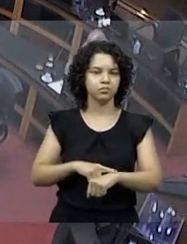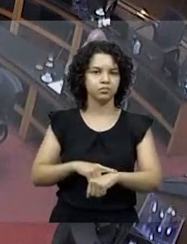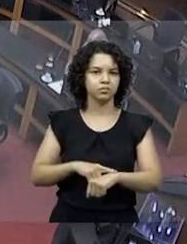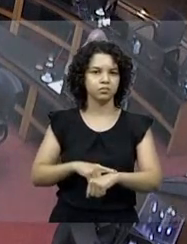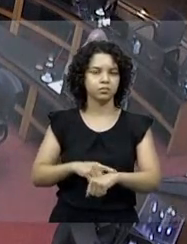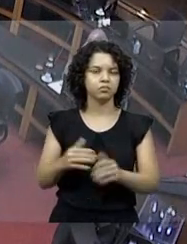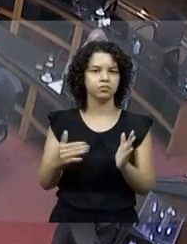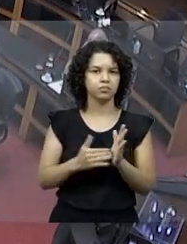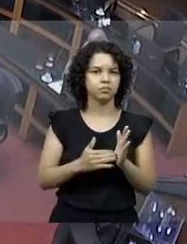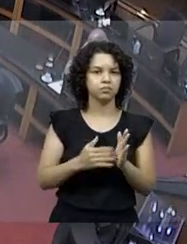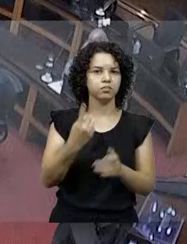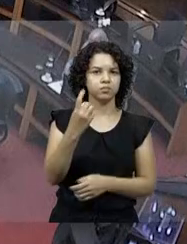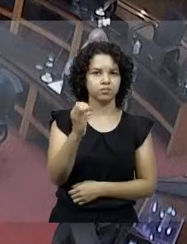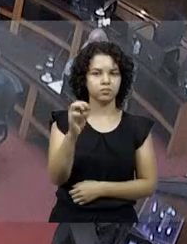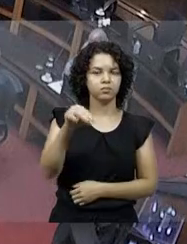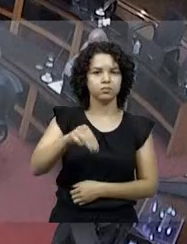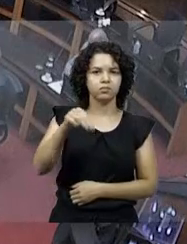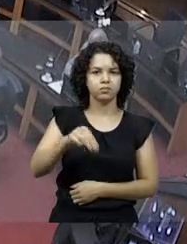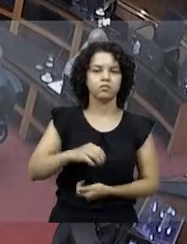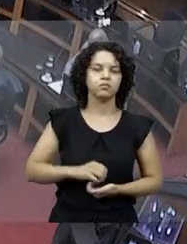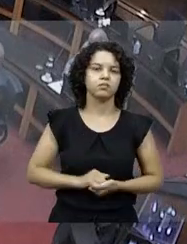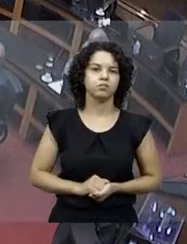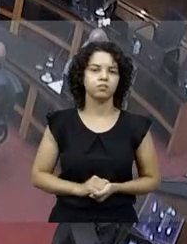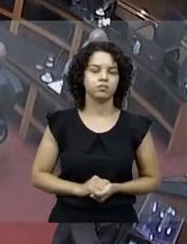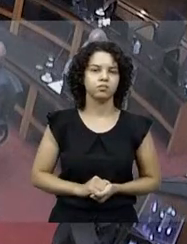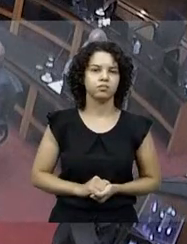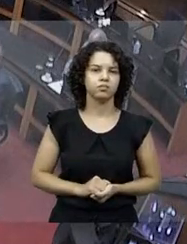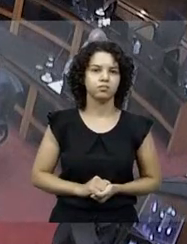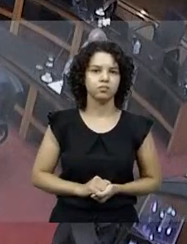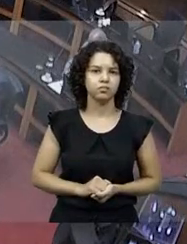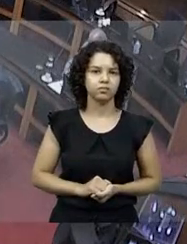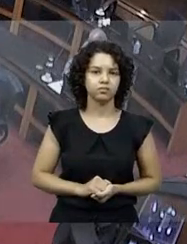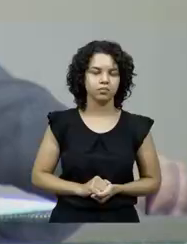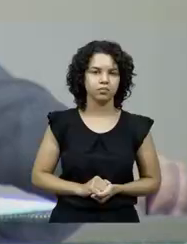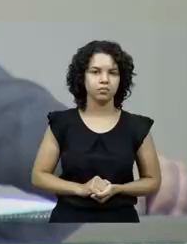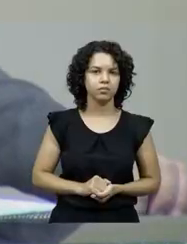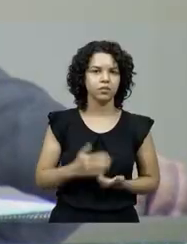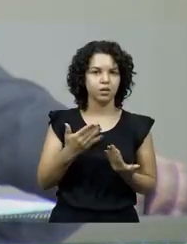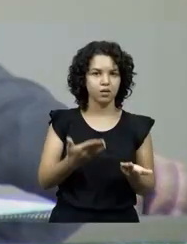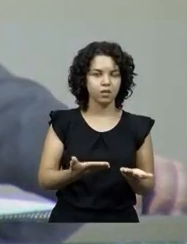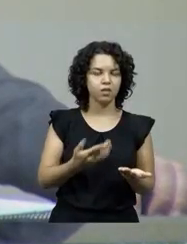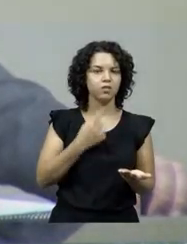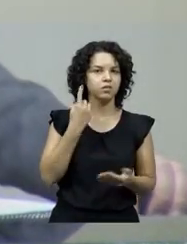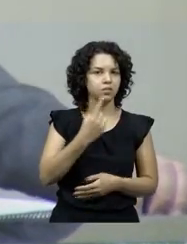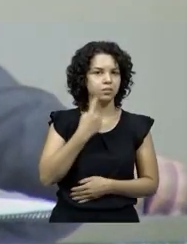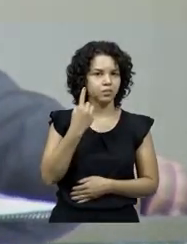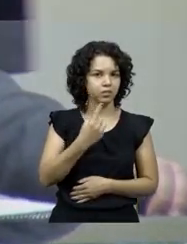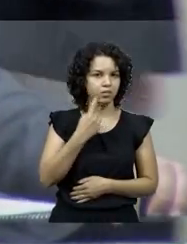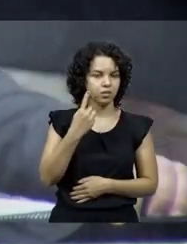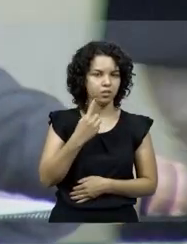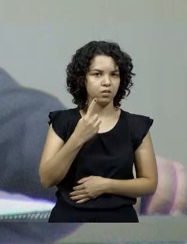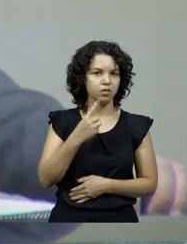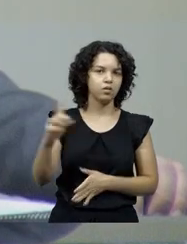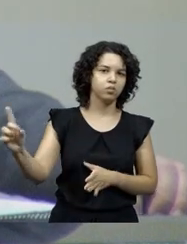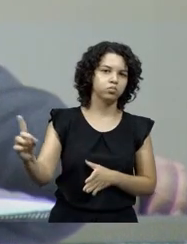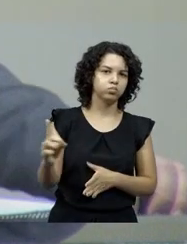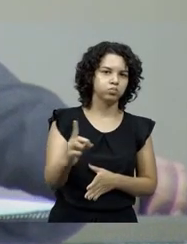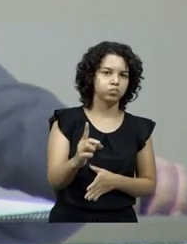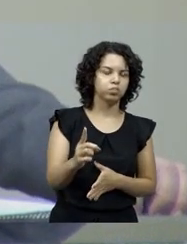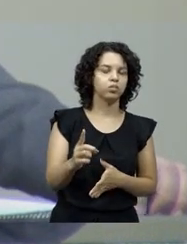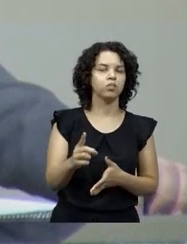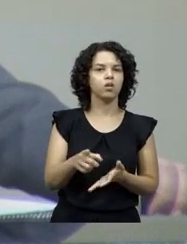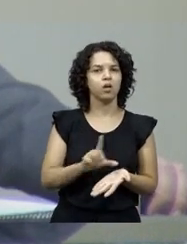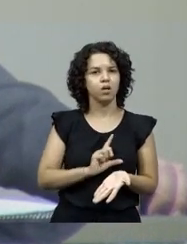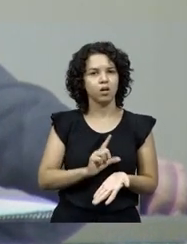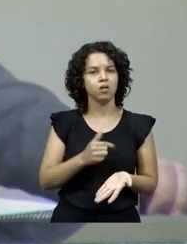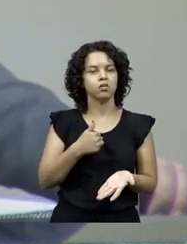de até 10 minutos. Enquanto o deputado se dirige à tribuna, saudar